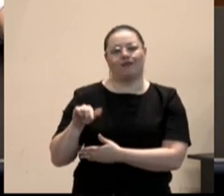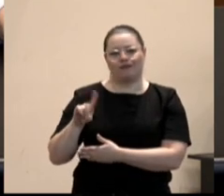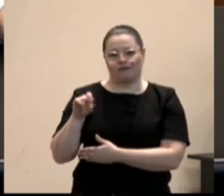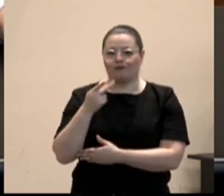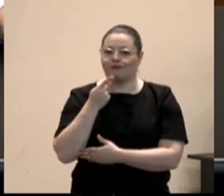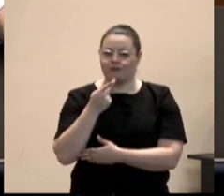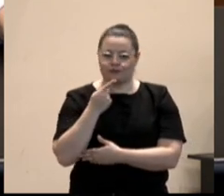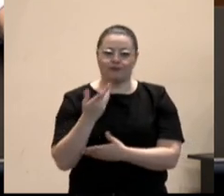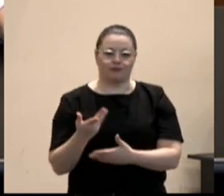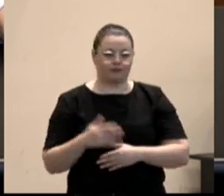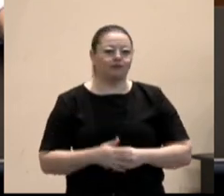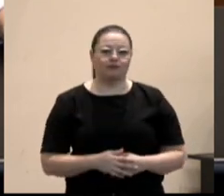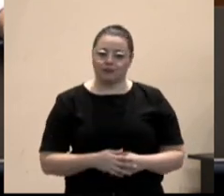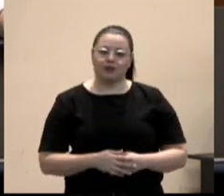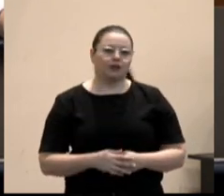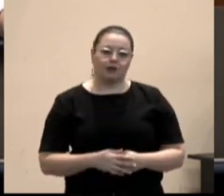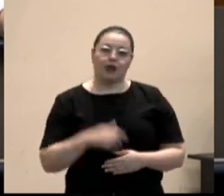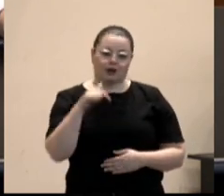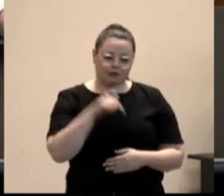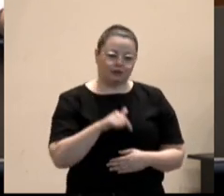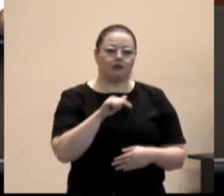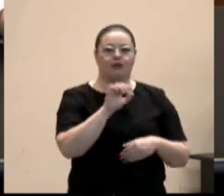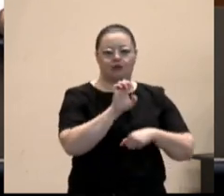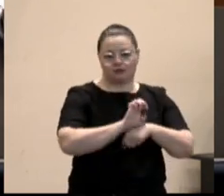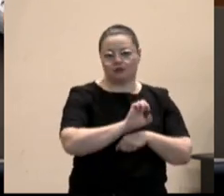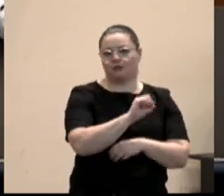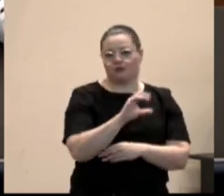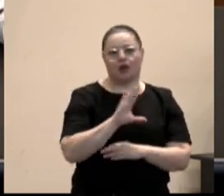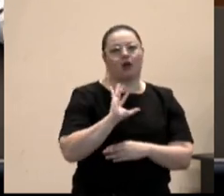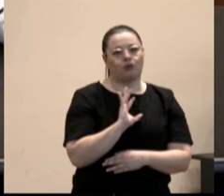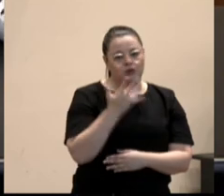acontecendo, não diferente de outros lugares, como é o meu estado.